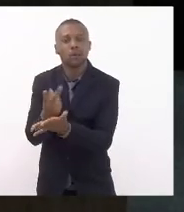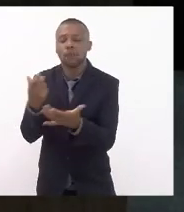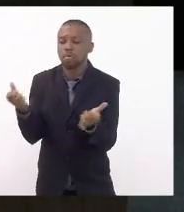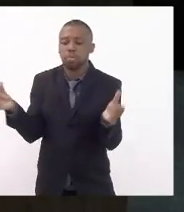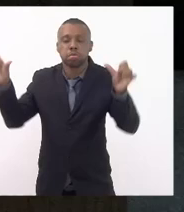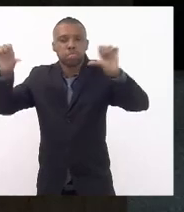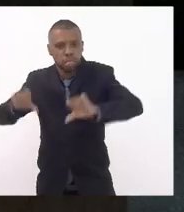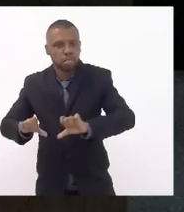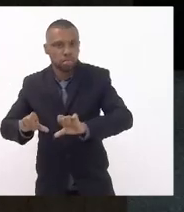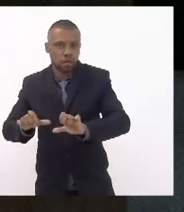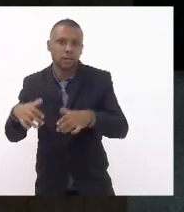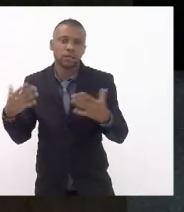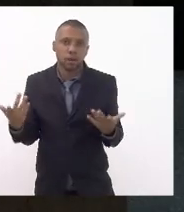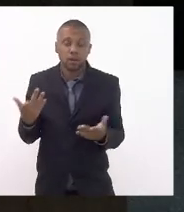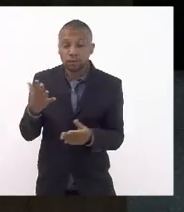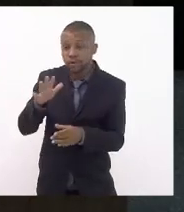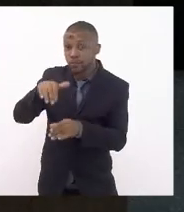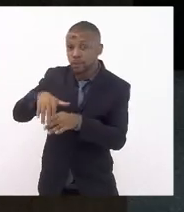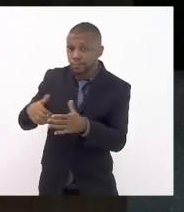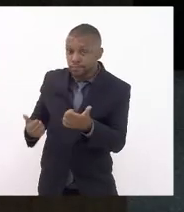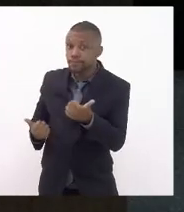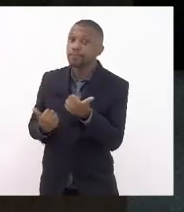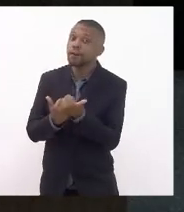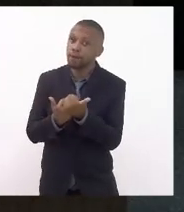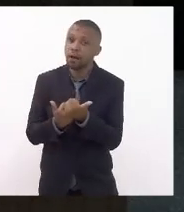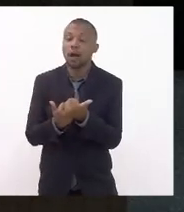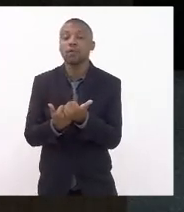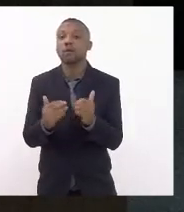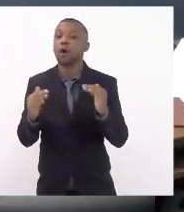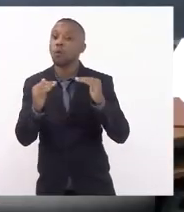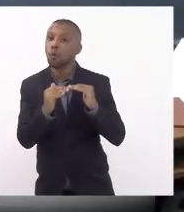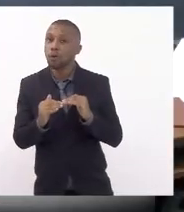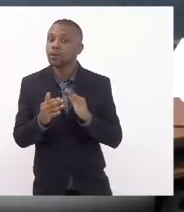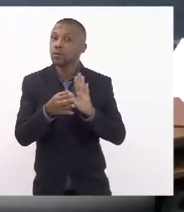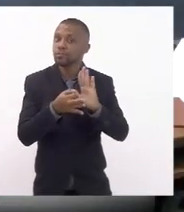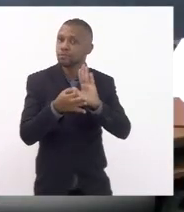estou votando favorável, acompanhando o parecer da CCJ.